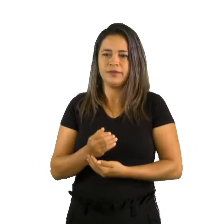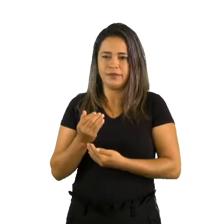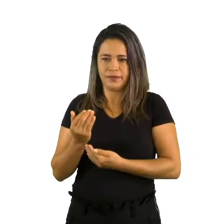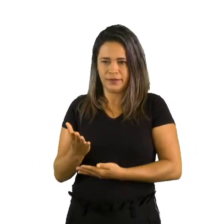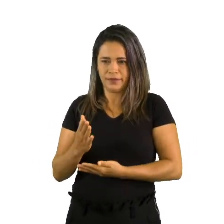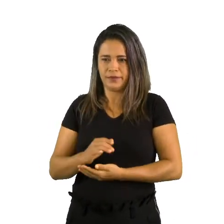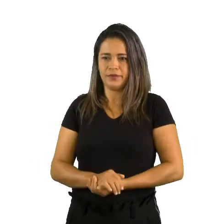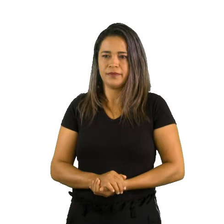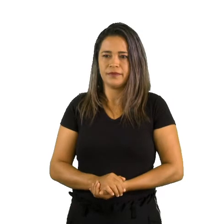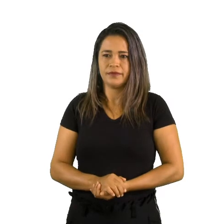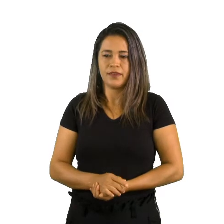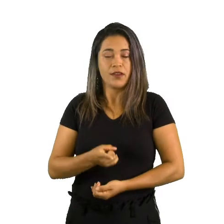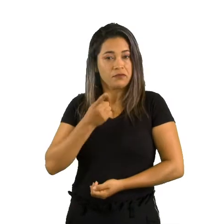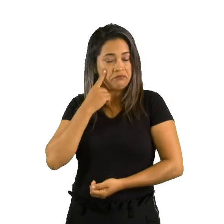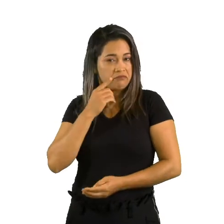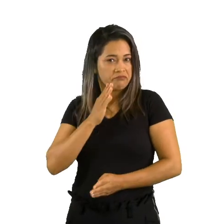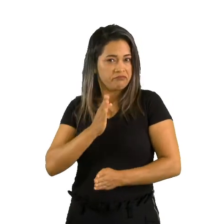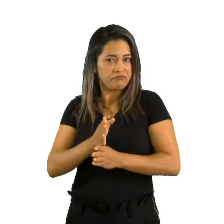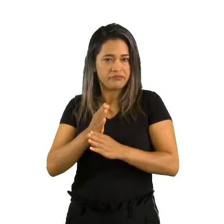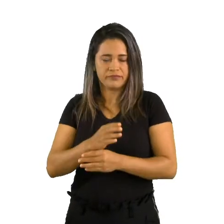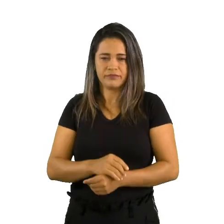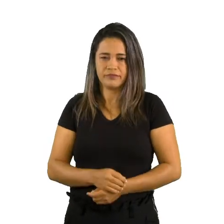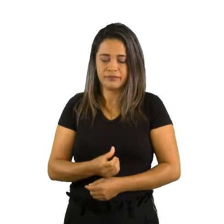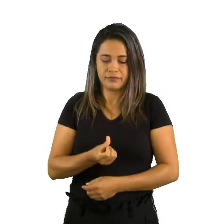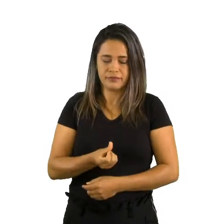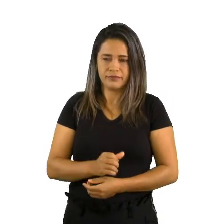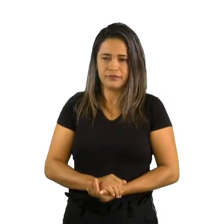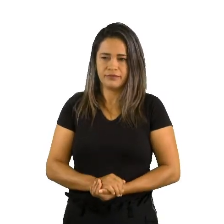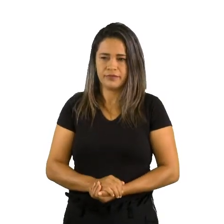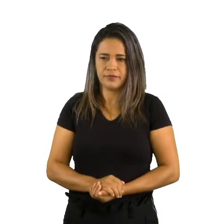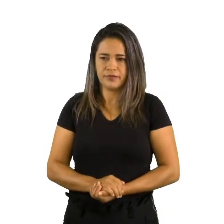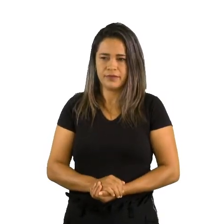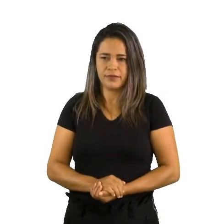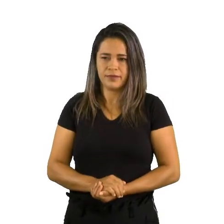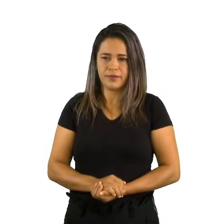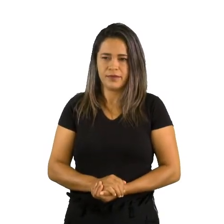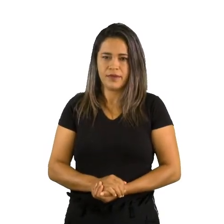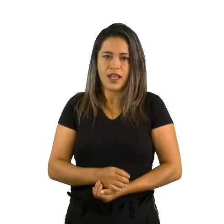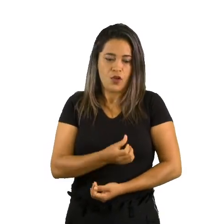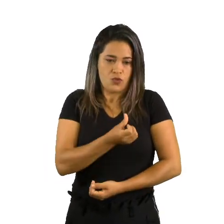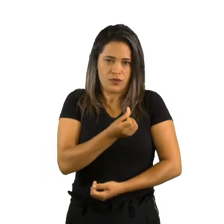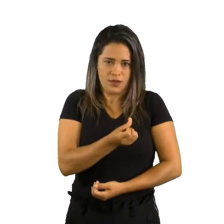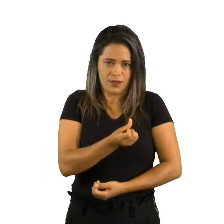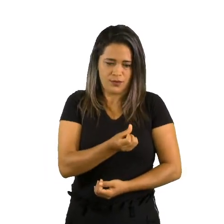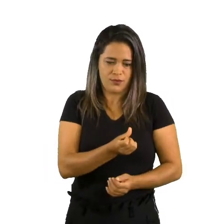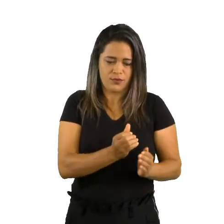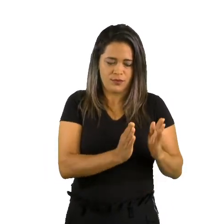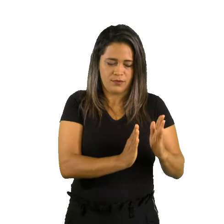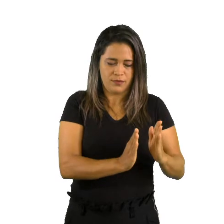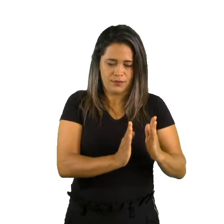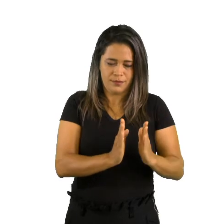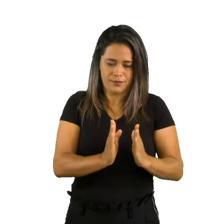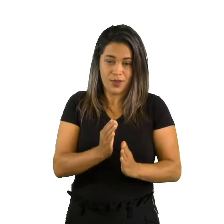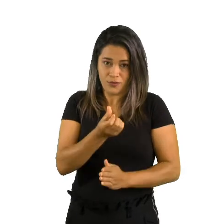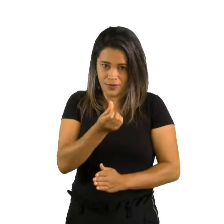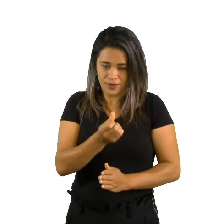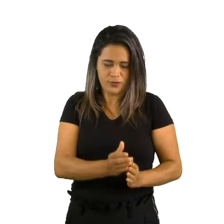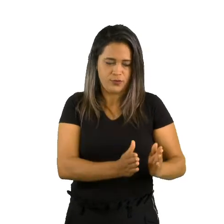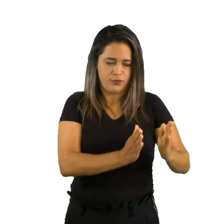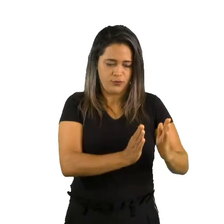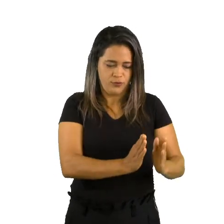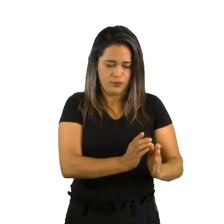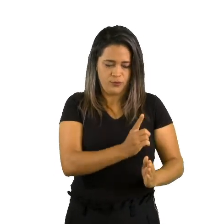estão aí dentro. Vamos localizar o 6. O 6, pessoal, é o sexto pedacinho. Eu vou contar. Vamos separar lá 6